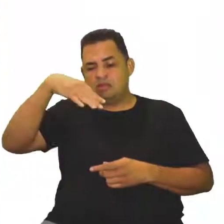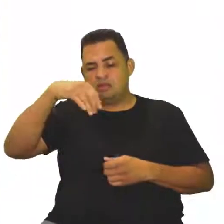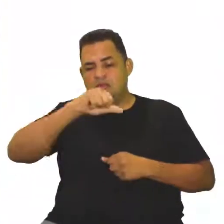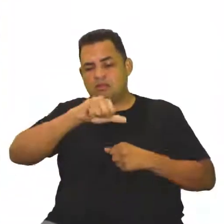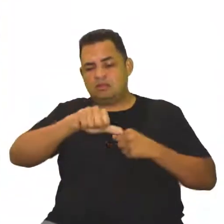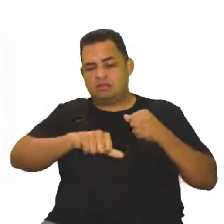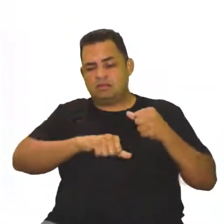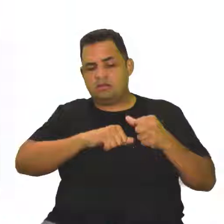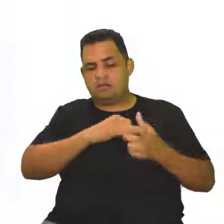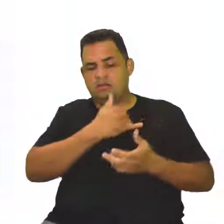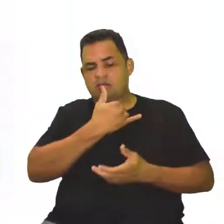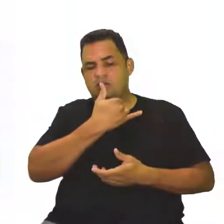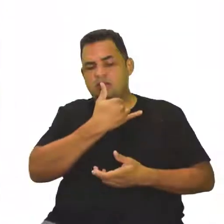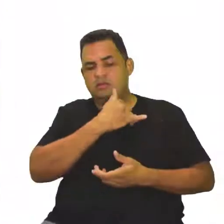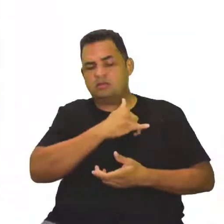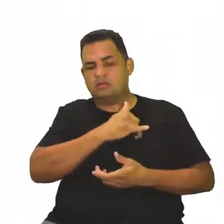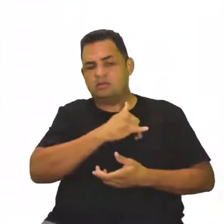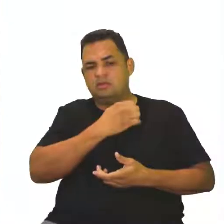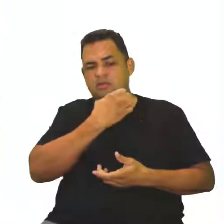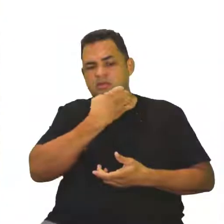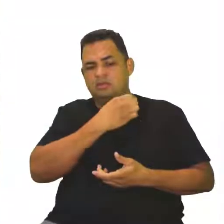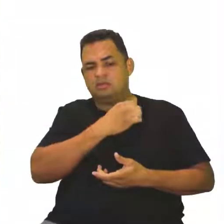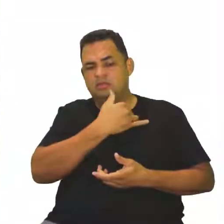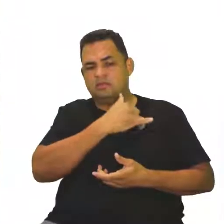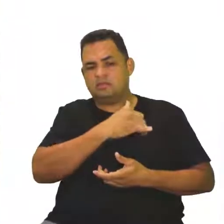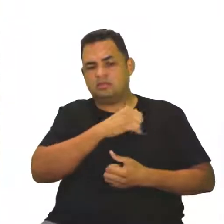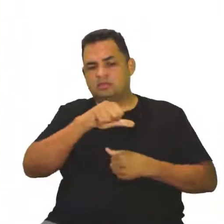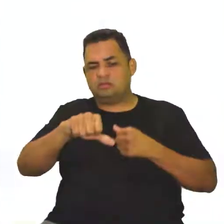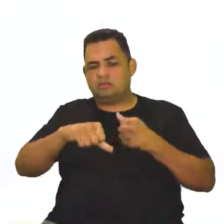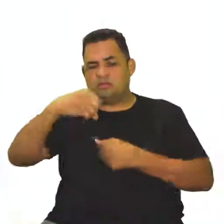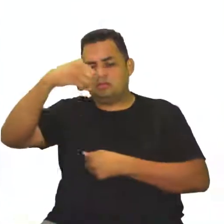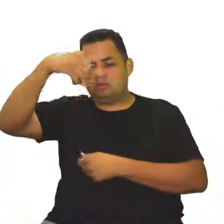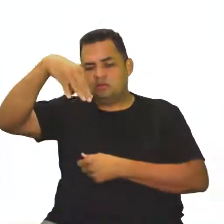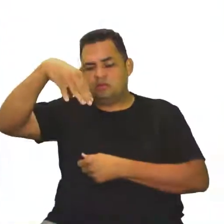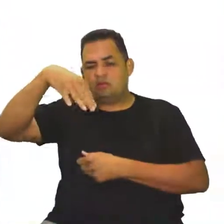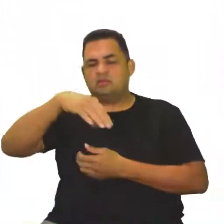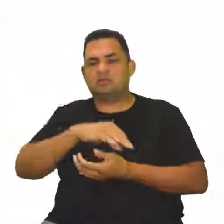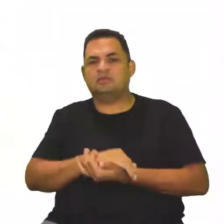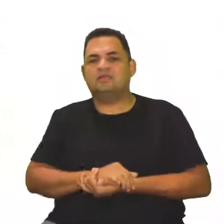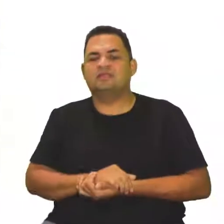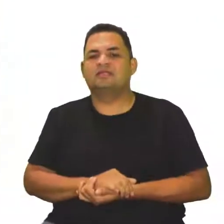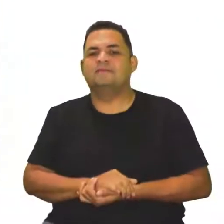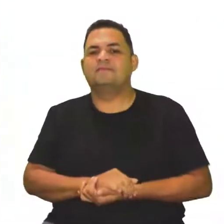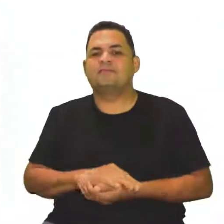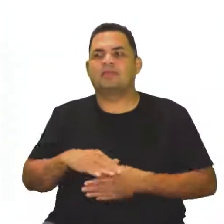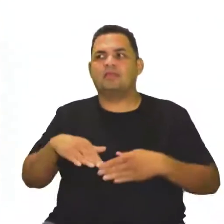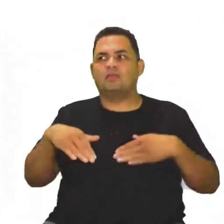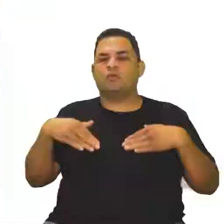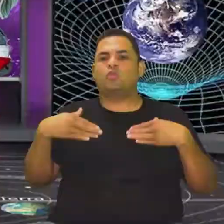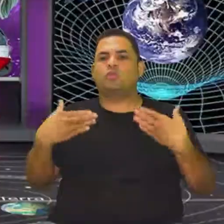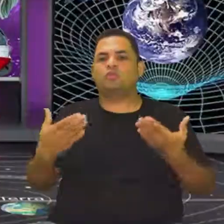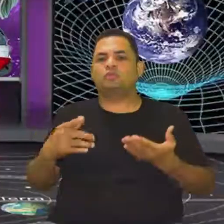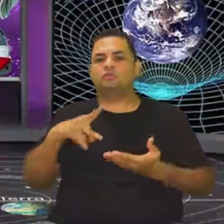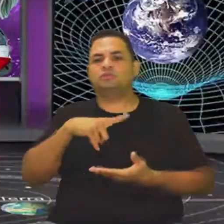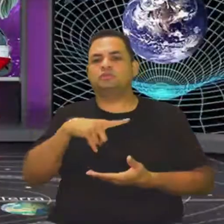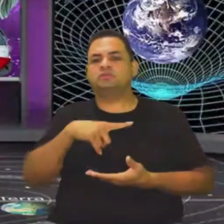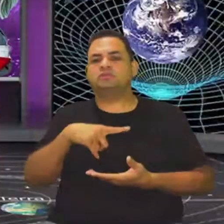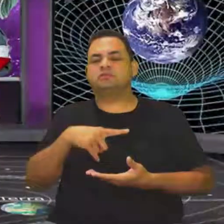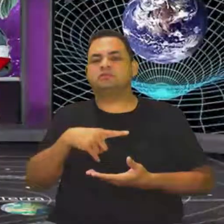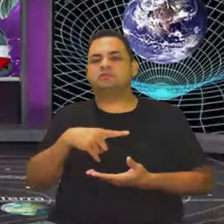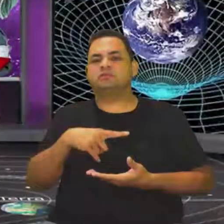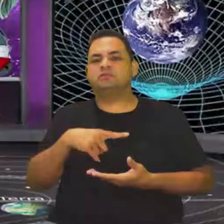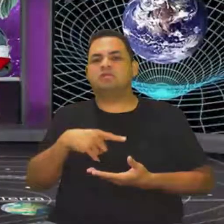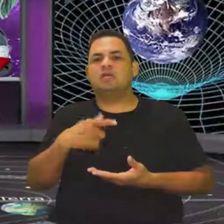transformar a energia elétrica em energia luminosa, certo? Aí uma vez que você tem um dispositivo que